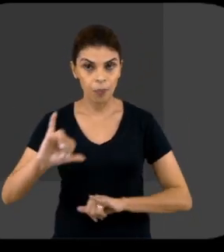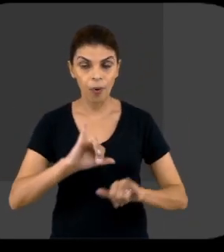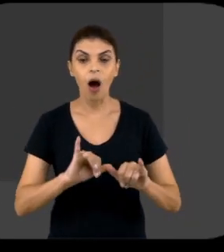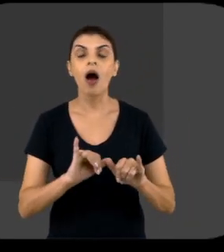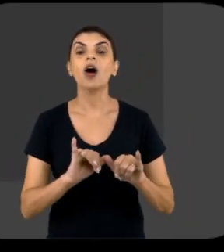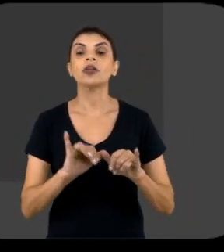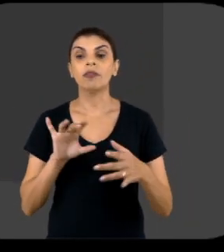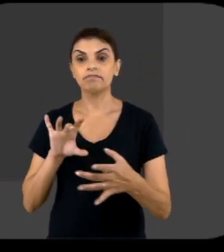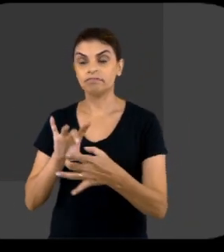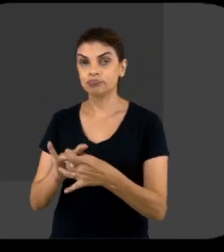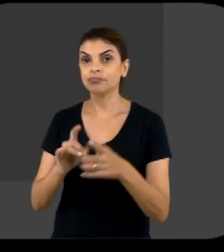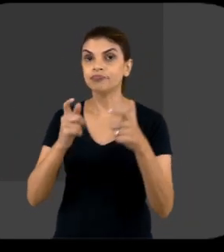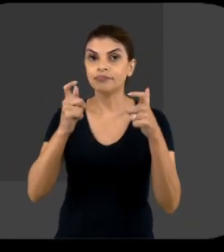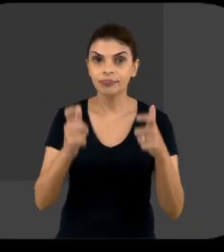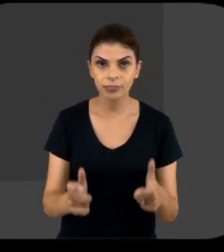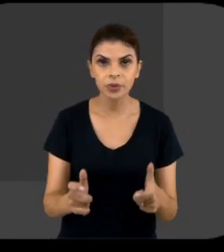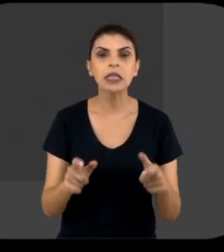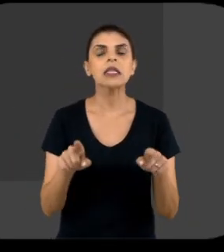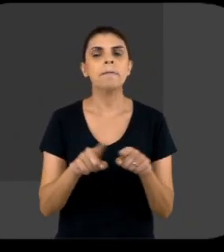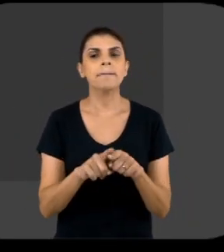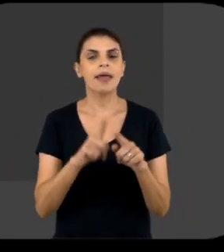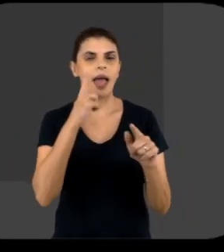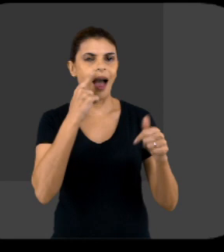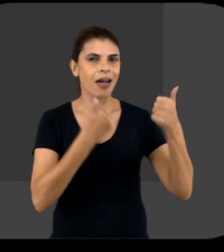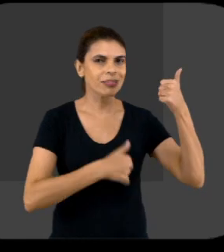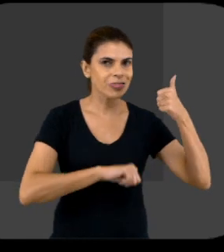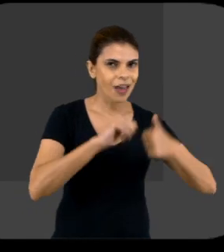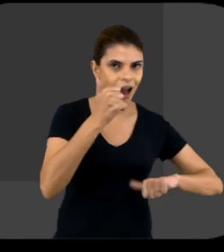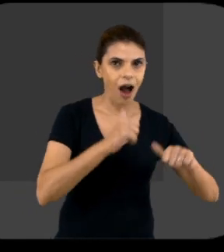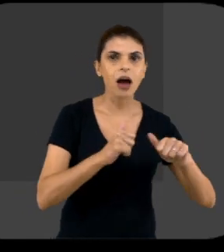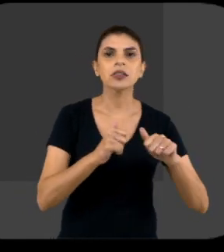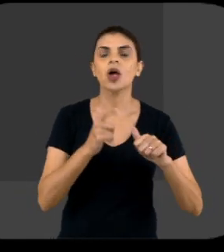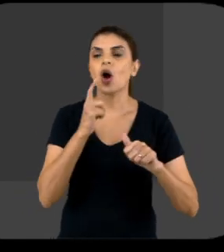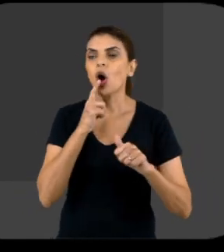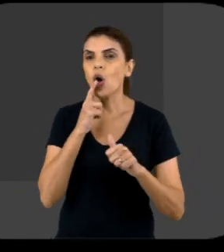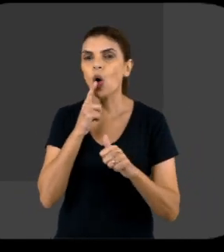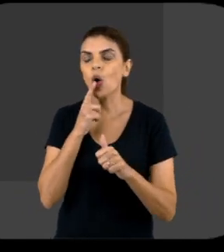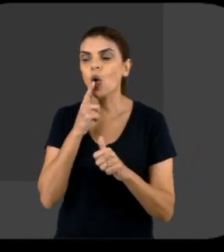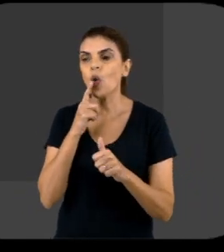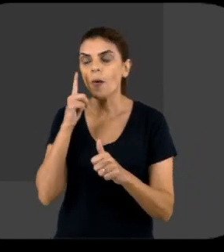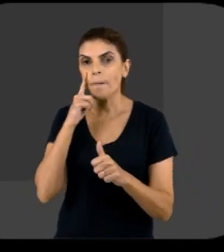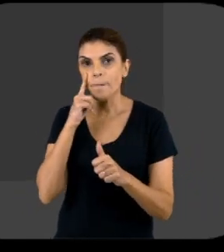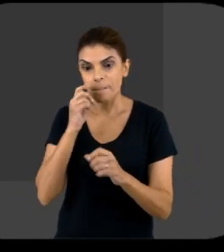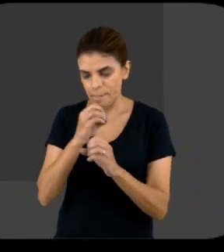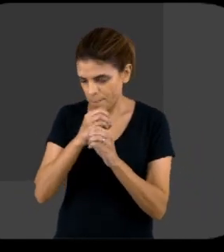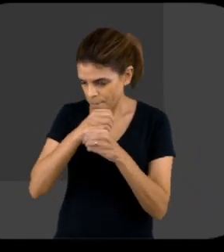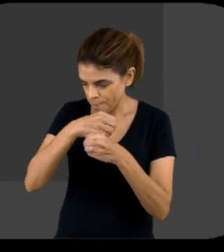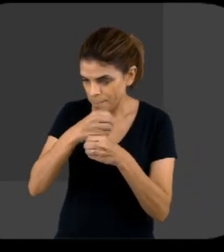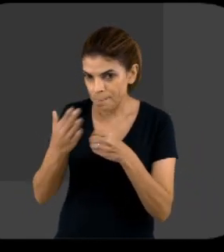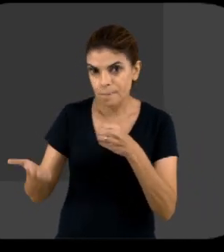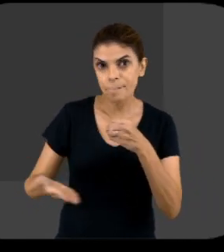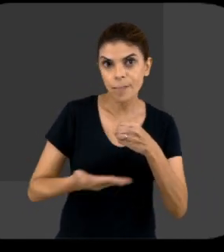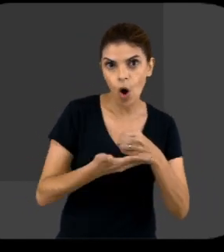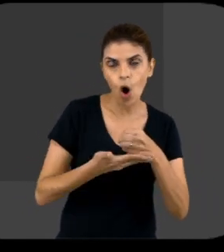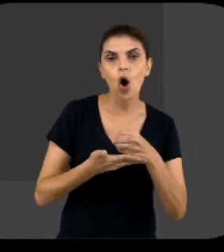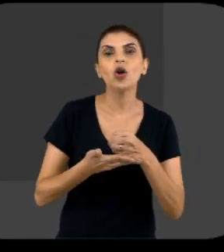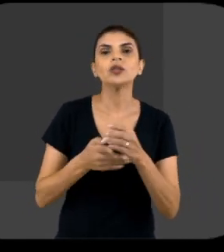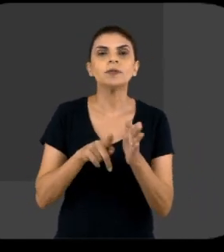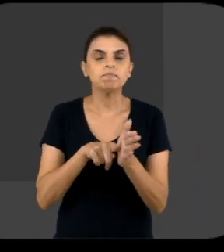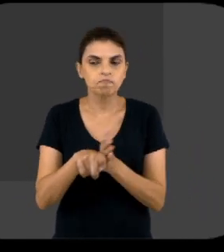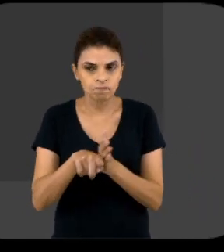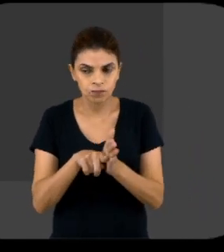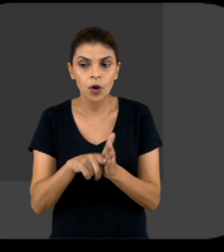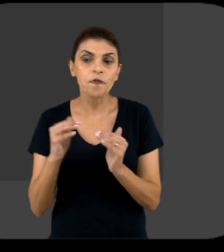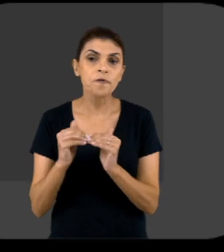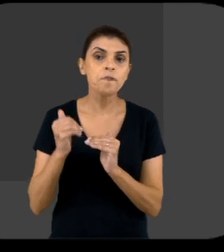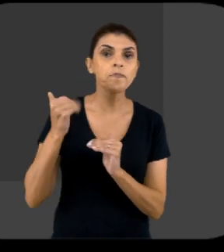e campo, ou seja, análises realizadas em campo ou coleta de amostras. Quando a gente fala campo, é na parte de